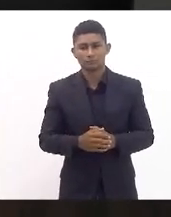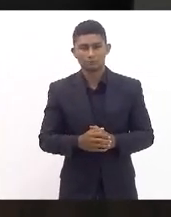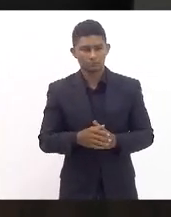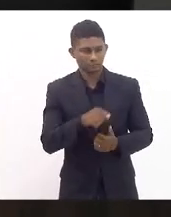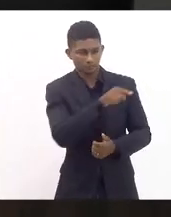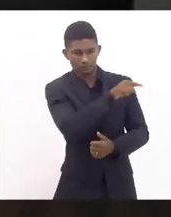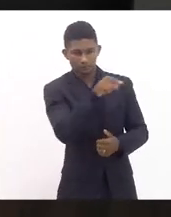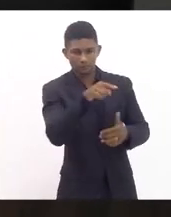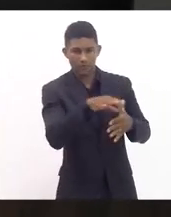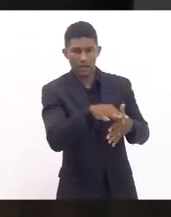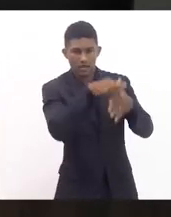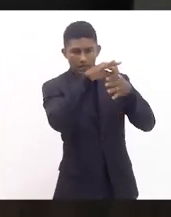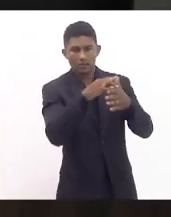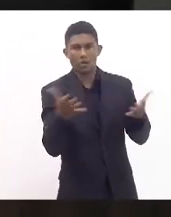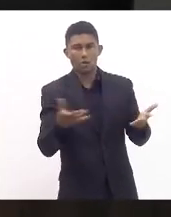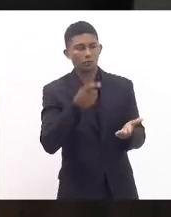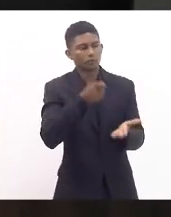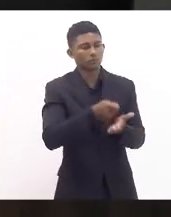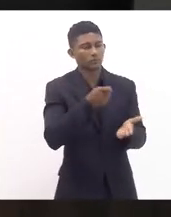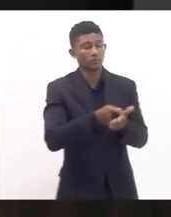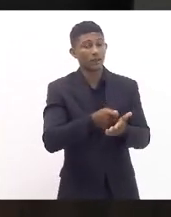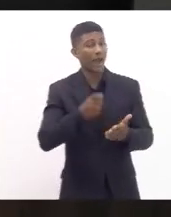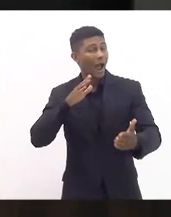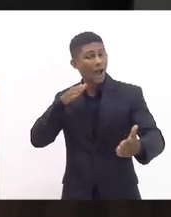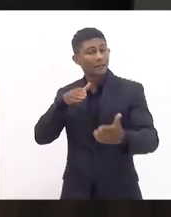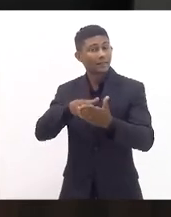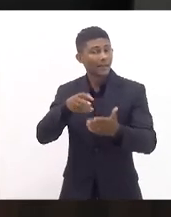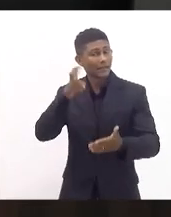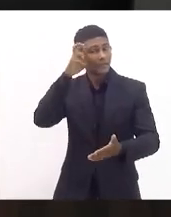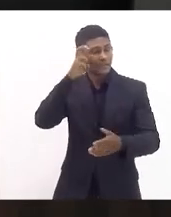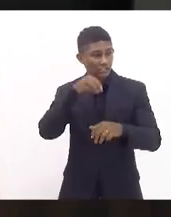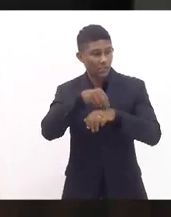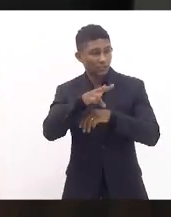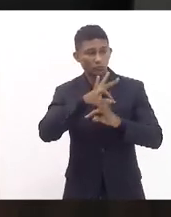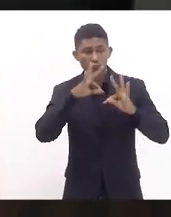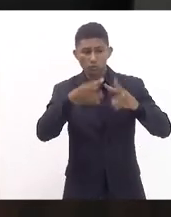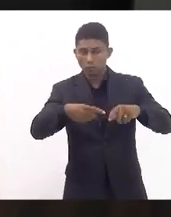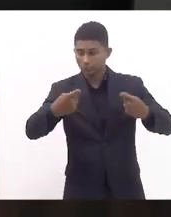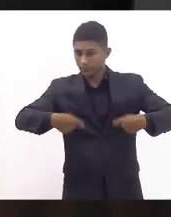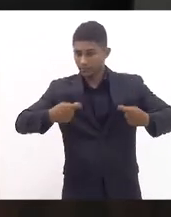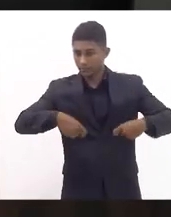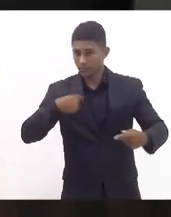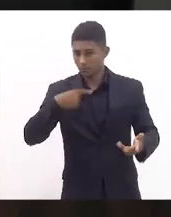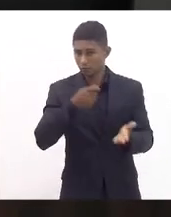líderes hoje para que a gente possa, até quinta-feira, ter todas as indicações.